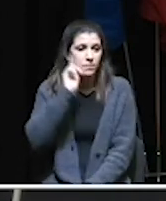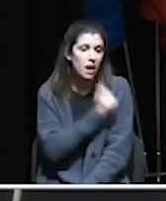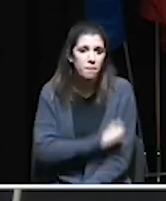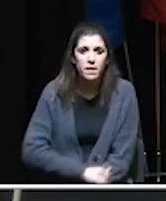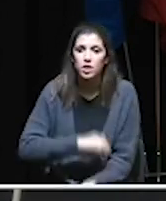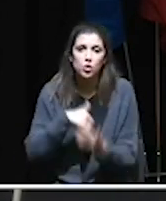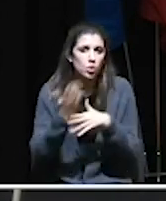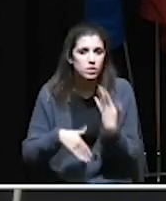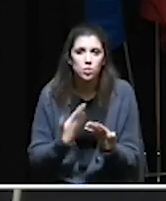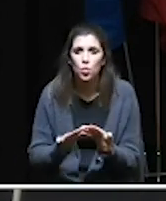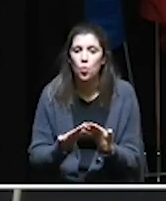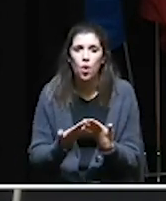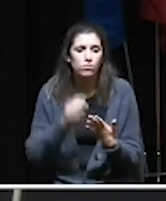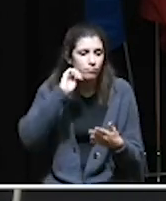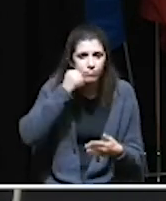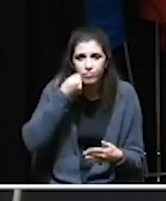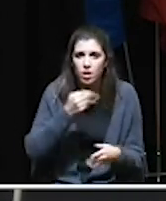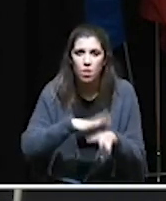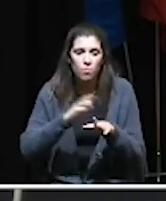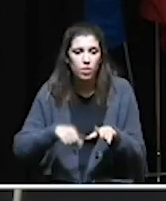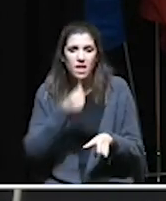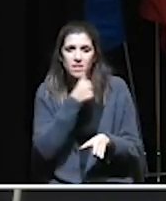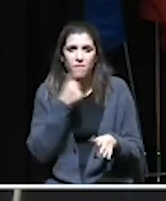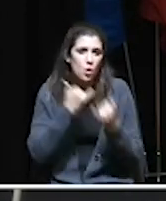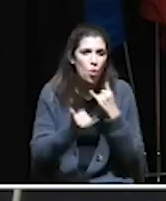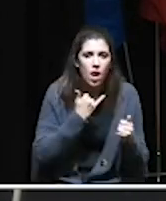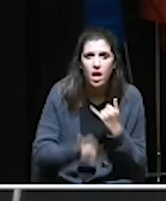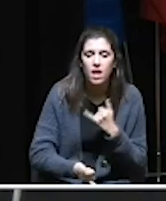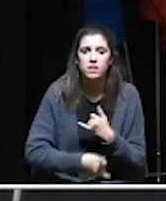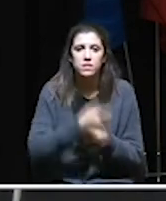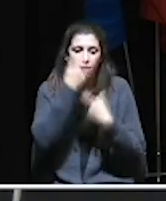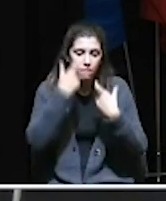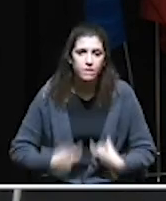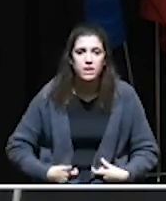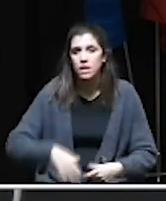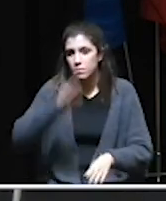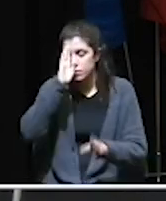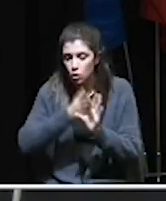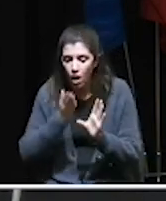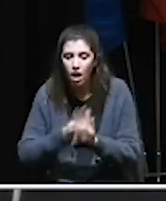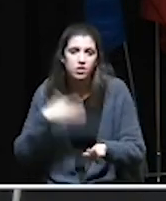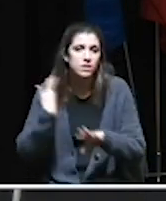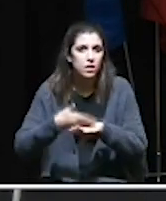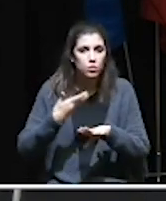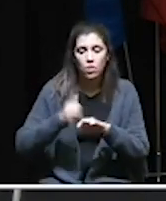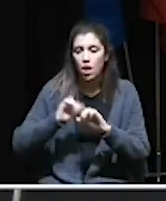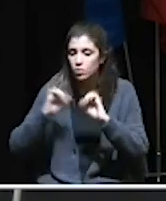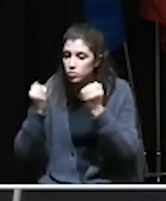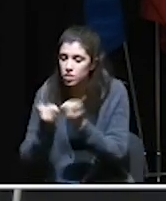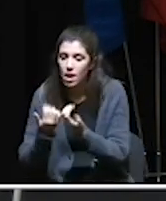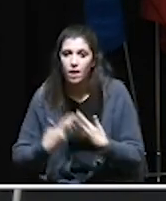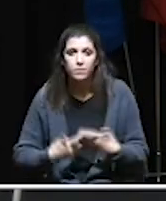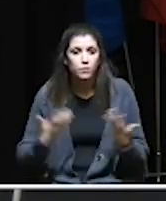ser desproporcionalmente afetadas pela violência, tanto a nível físico, psicológico, sexual e social. E os